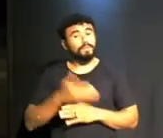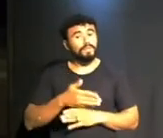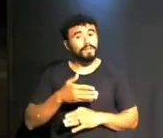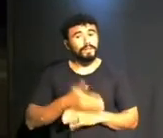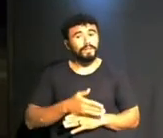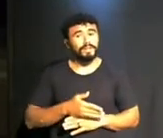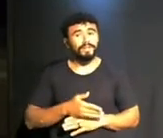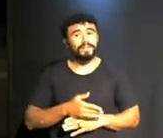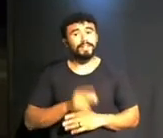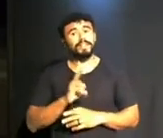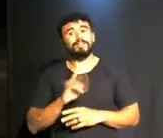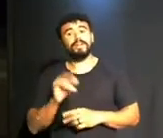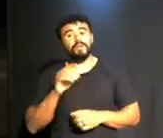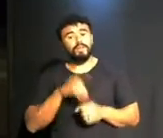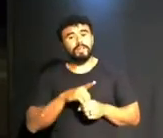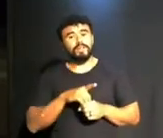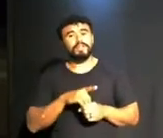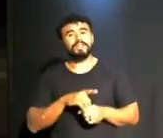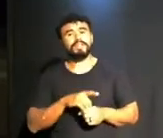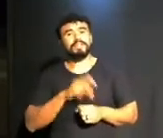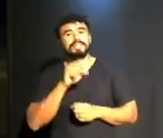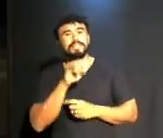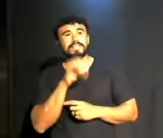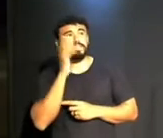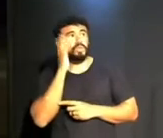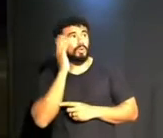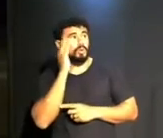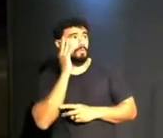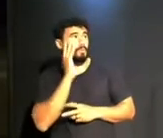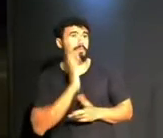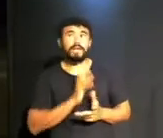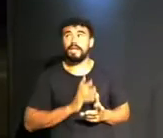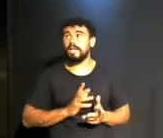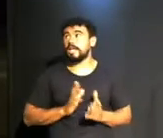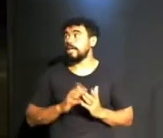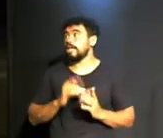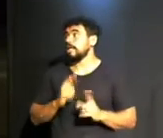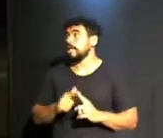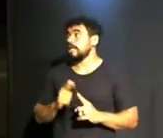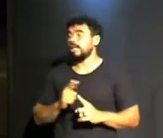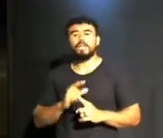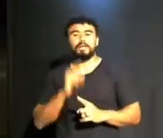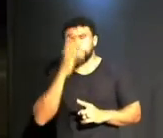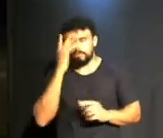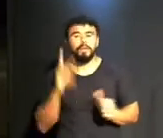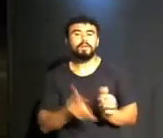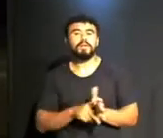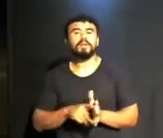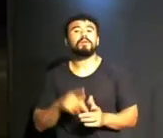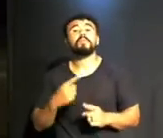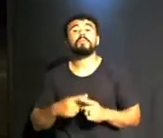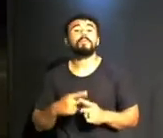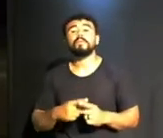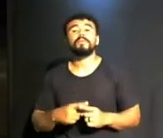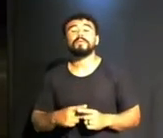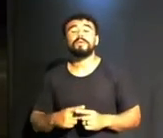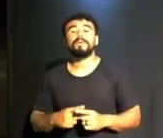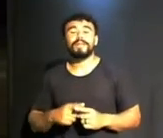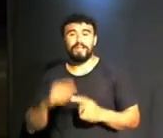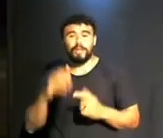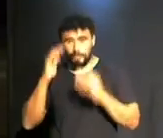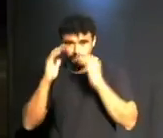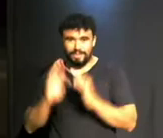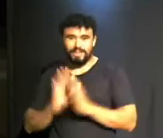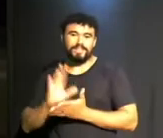frequenta vai dar o dízimo se souber que a igreja tem alguma obra O que pertence dá para o princípio bíblico porque